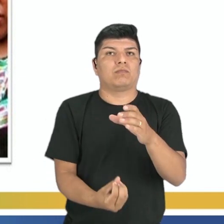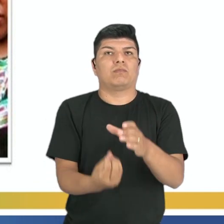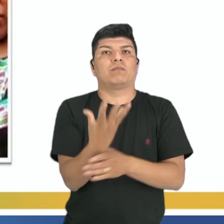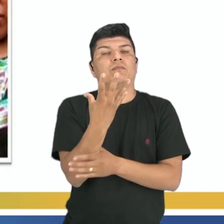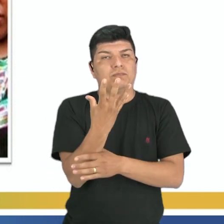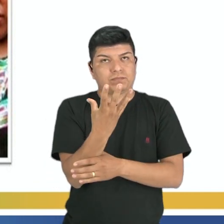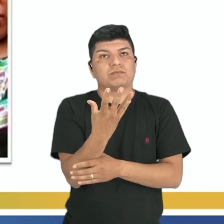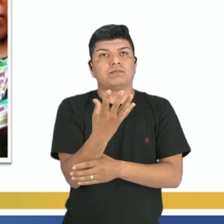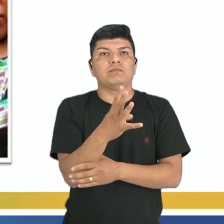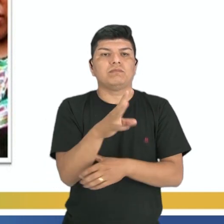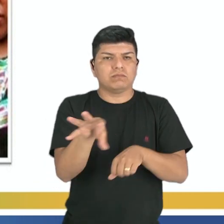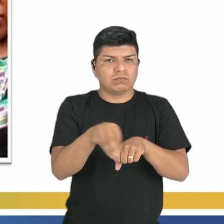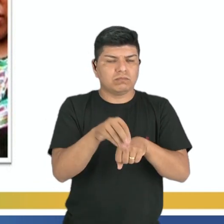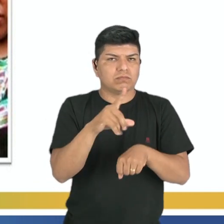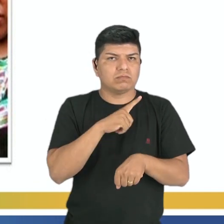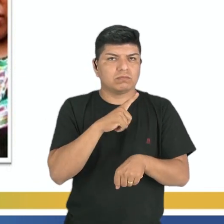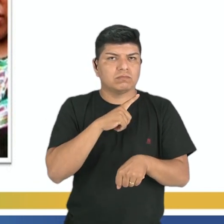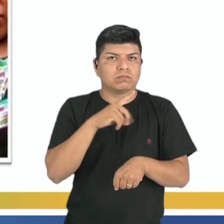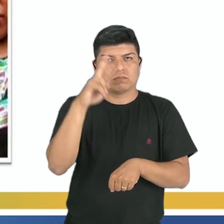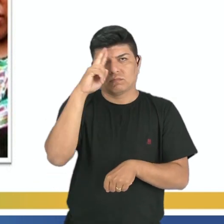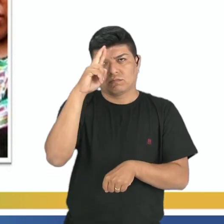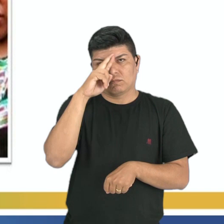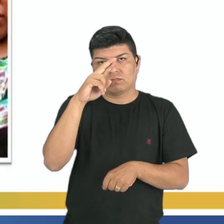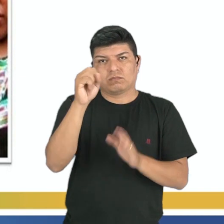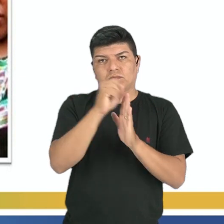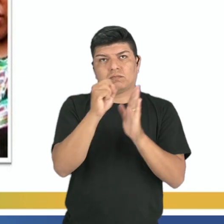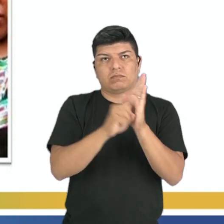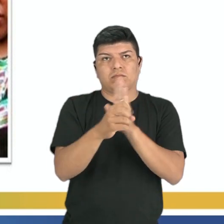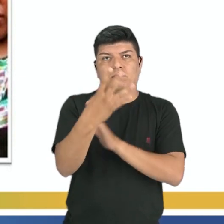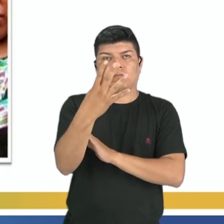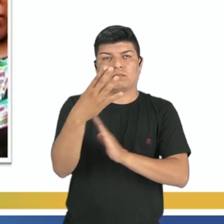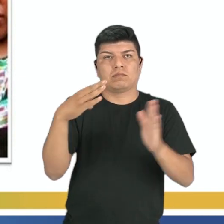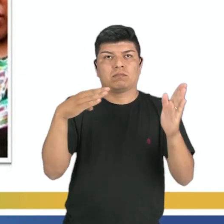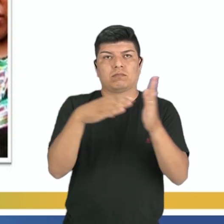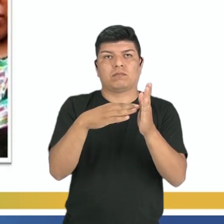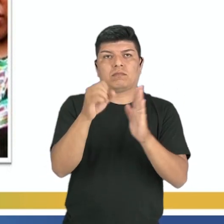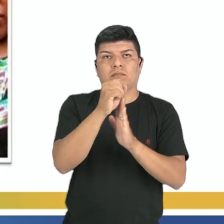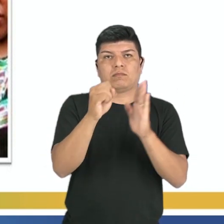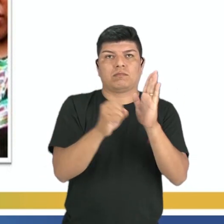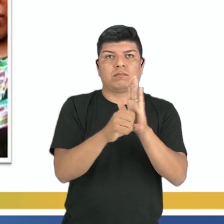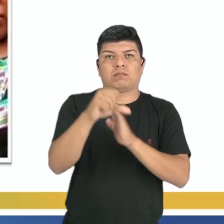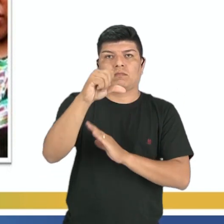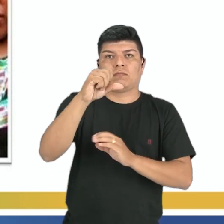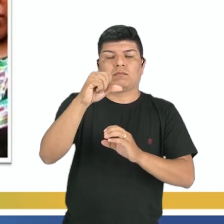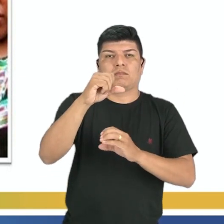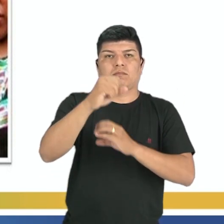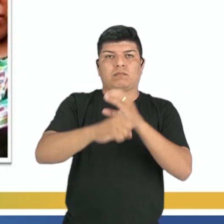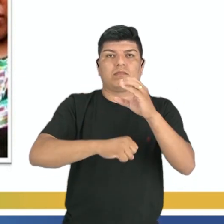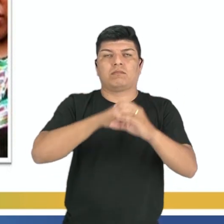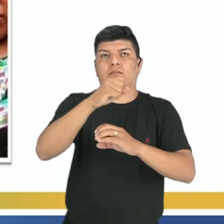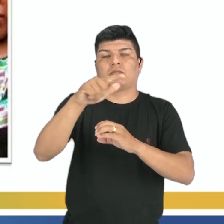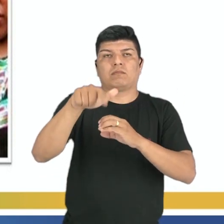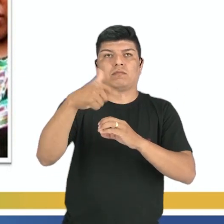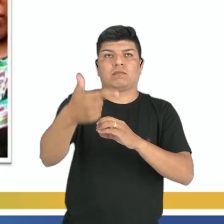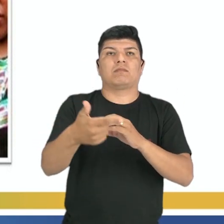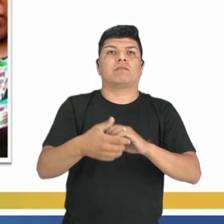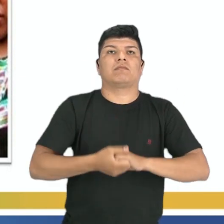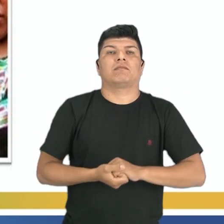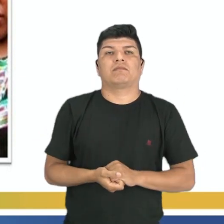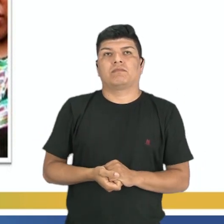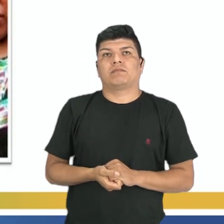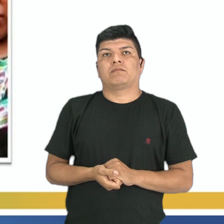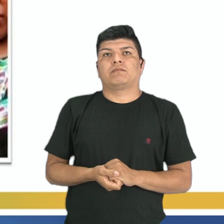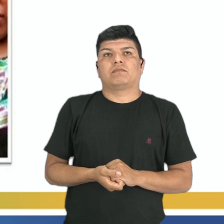conhecimento sobre eles histórico, né? A partir do século IV até o século IX depois de Cristo, né? Século IV antes de Cristo e século IX depois de